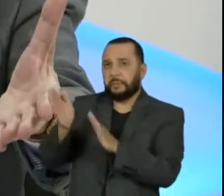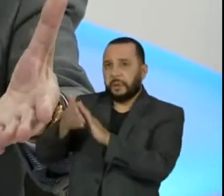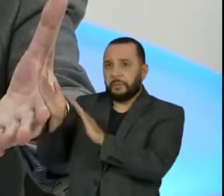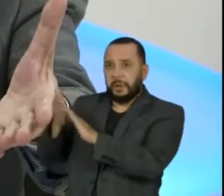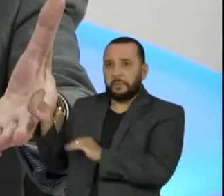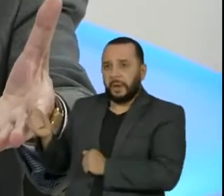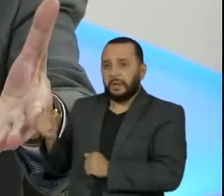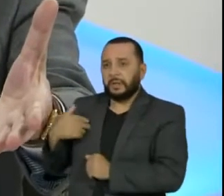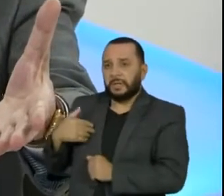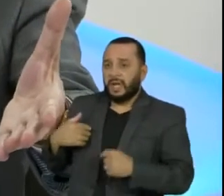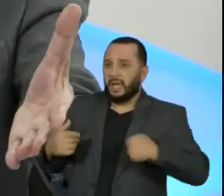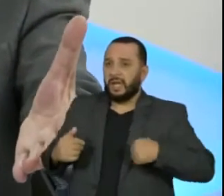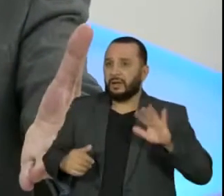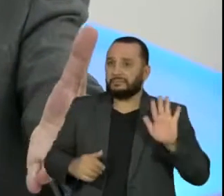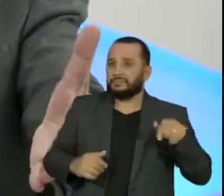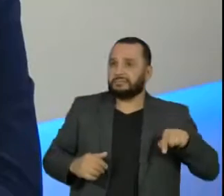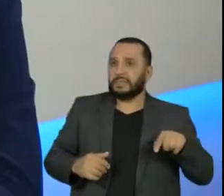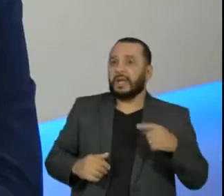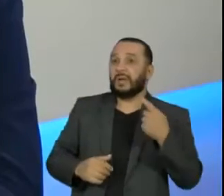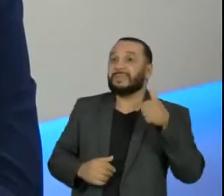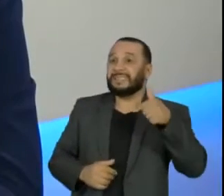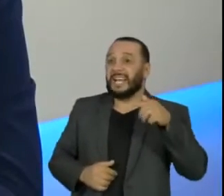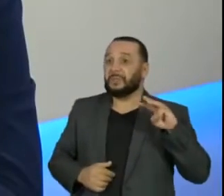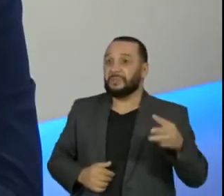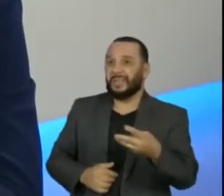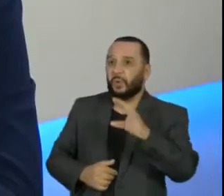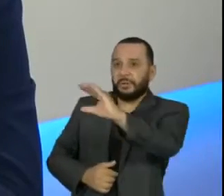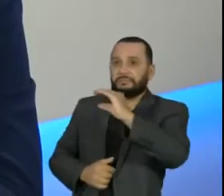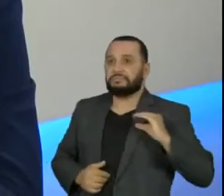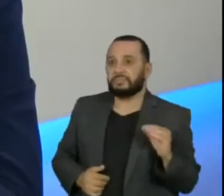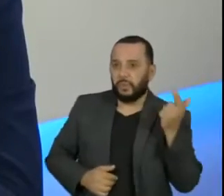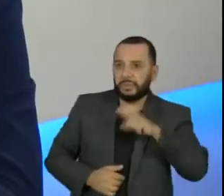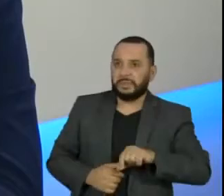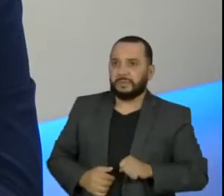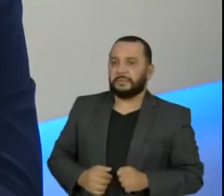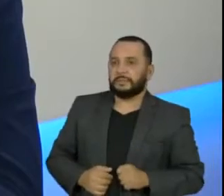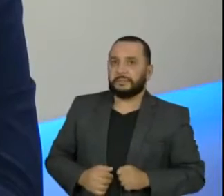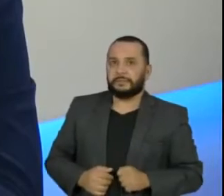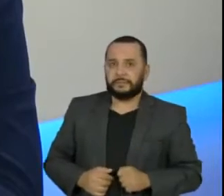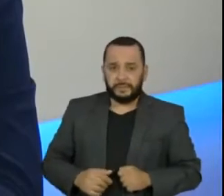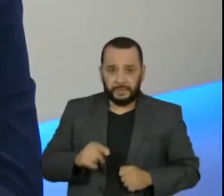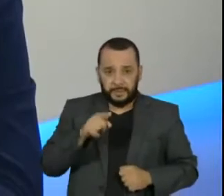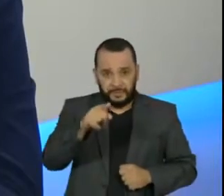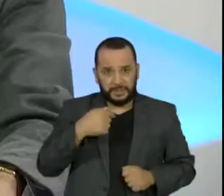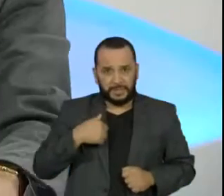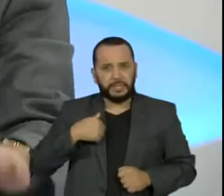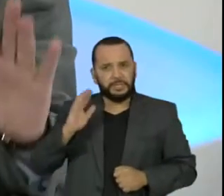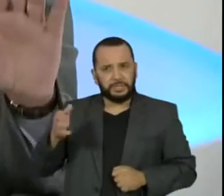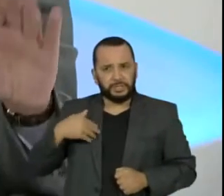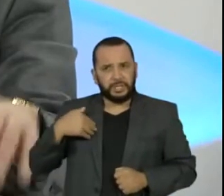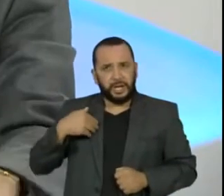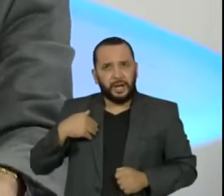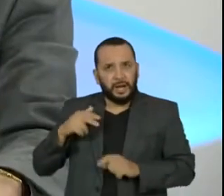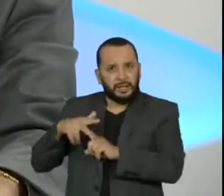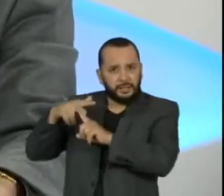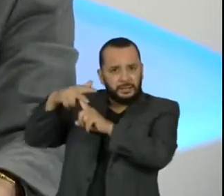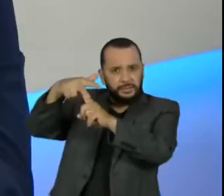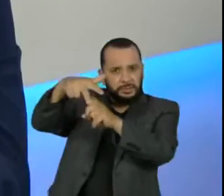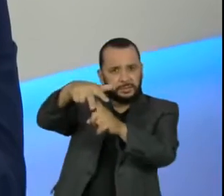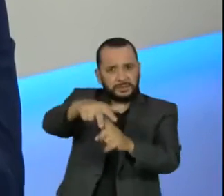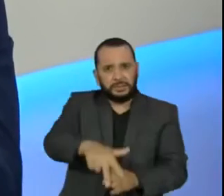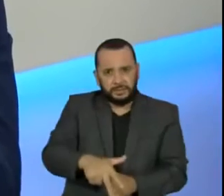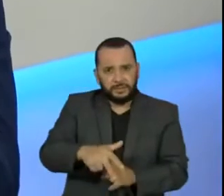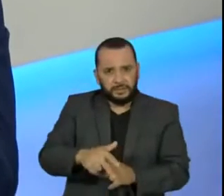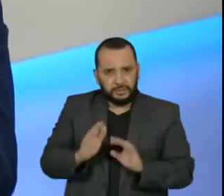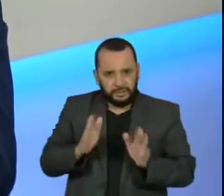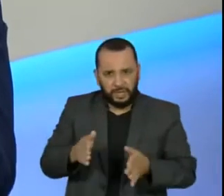mim. Mas o senhor chegou a pegar um voo uma vez com eles, né? Eu não me tira dessa. O governo